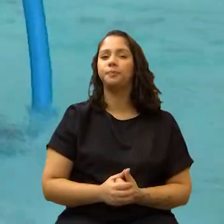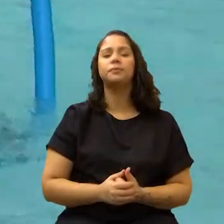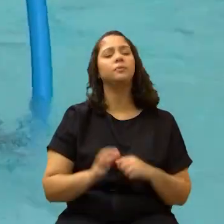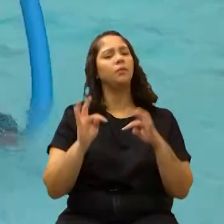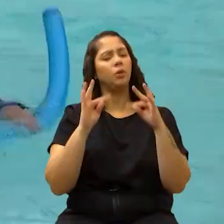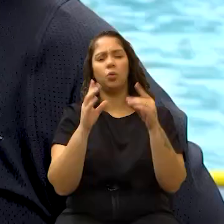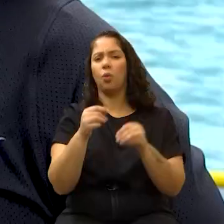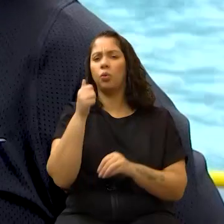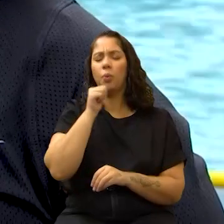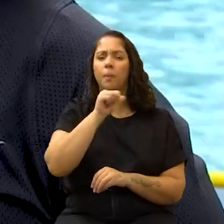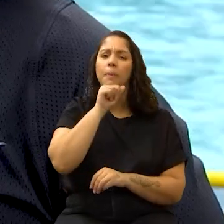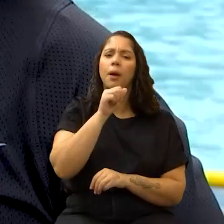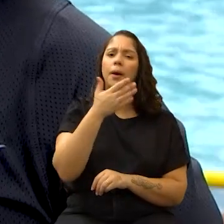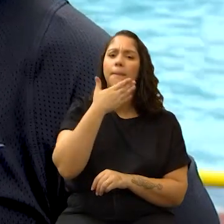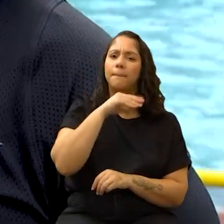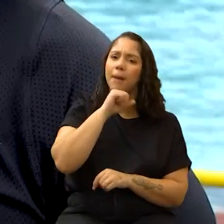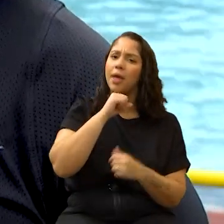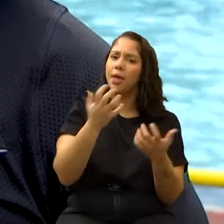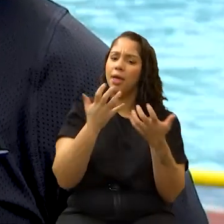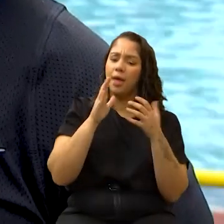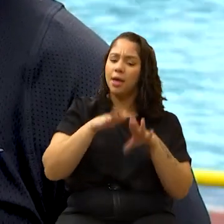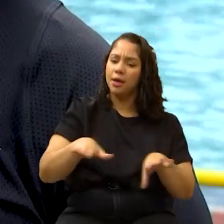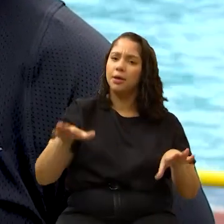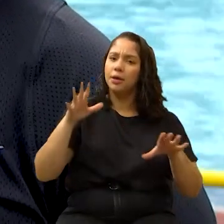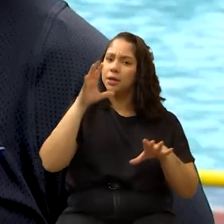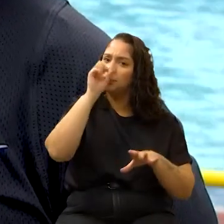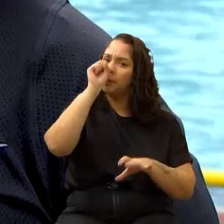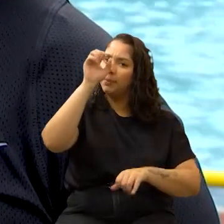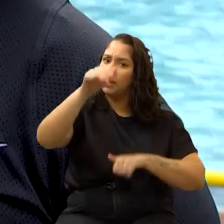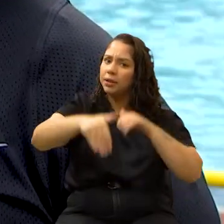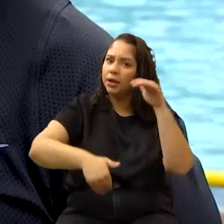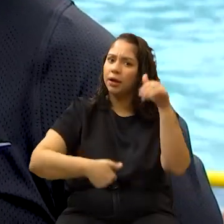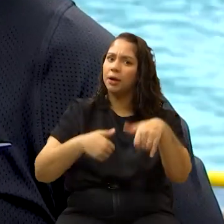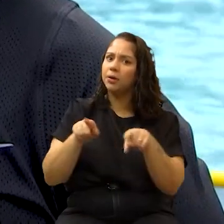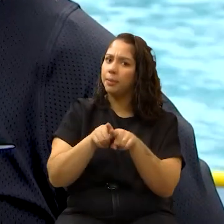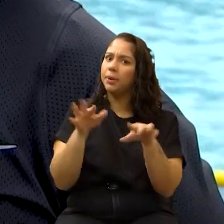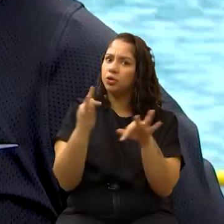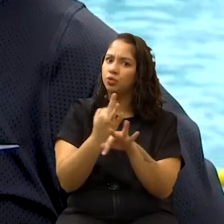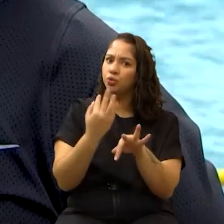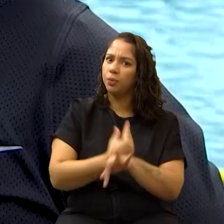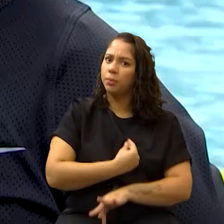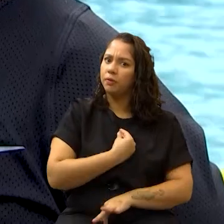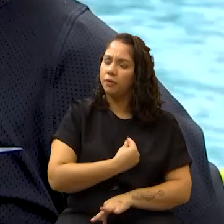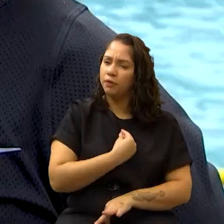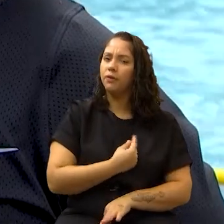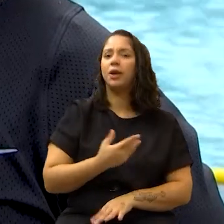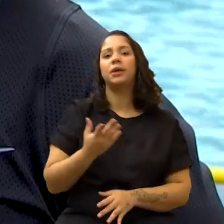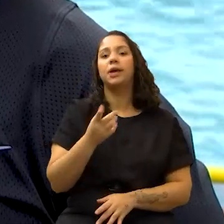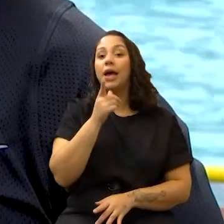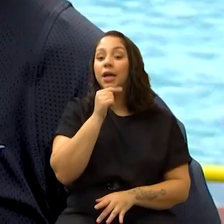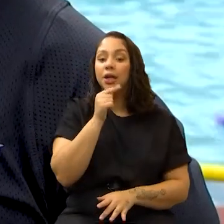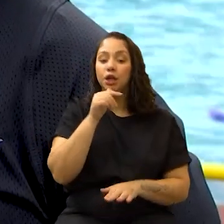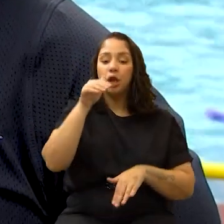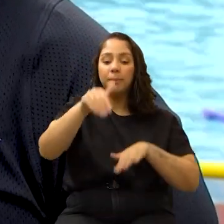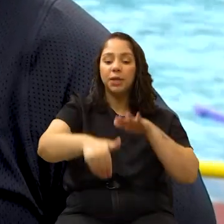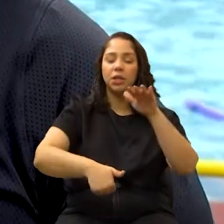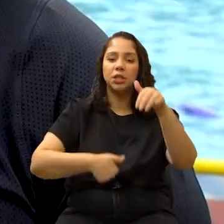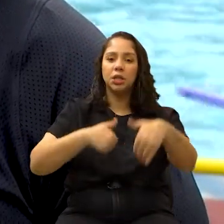segurança extra. Todo pai quer que a criança aprenda a nadar, até por uma questão de sobrevivência, por conta